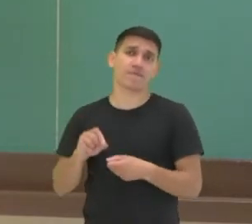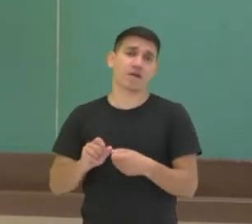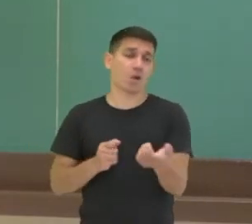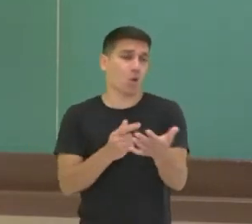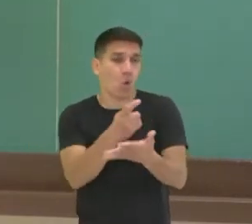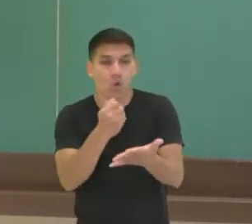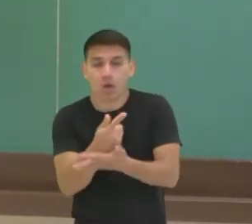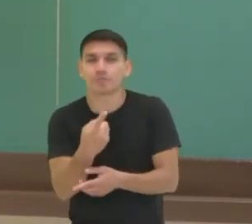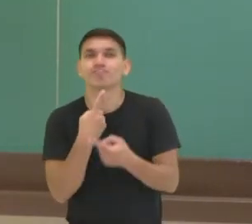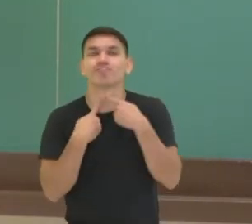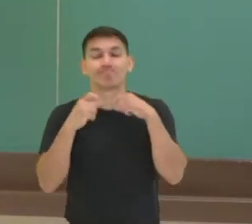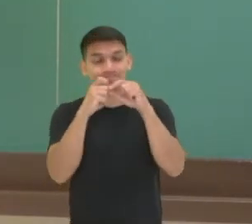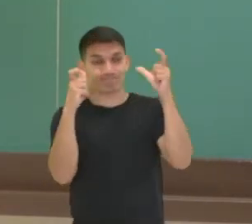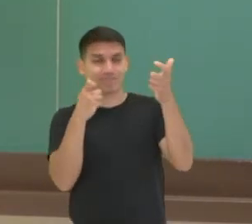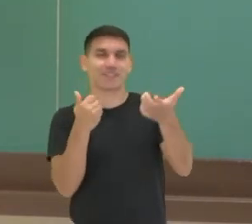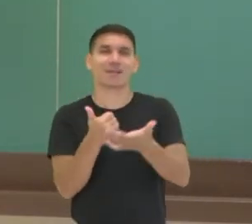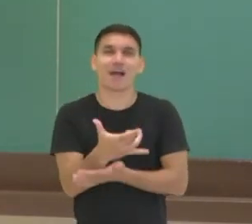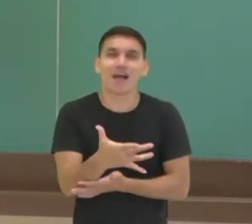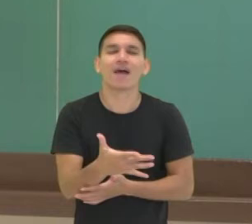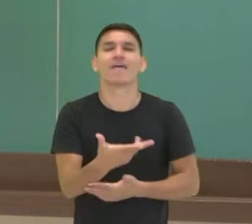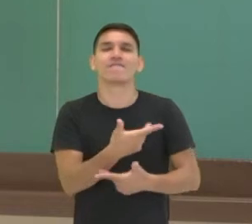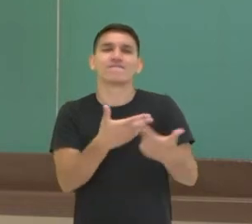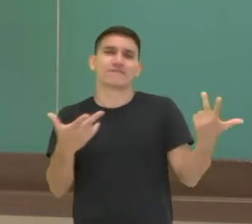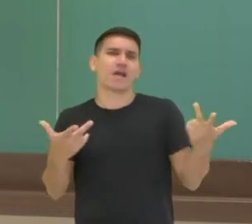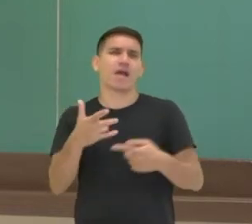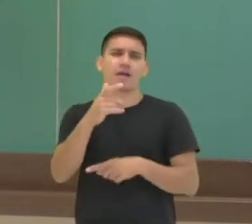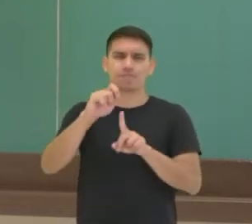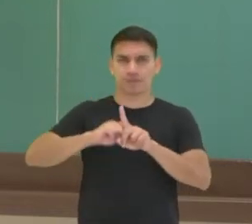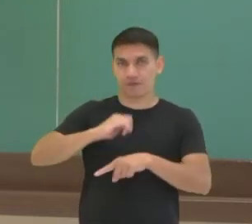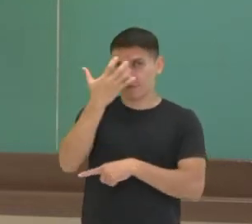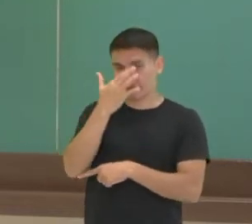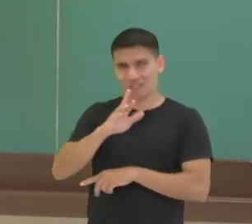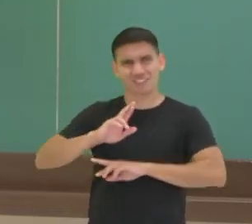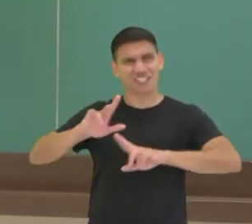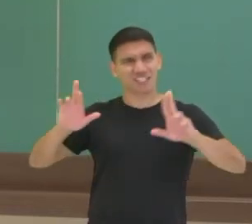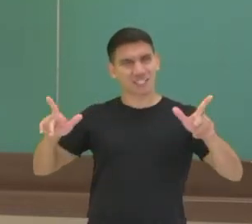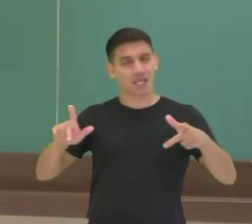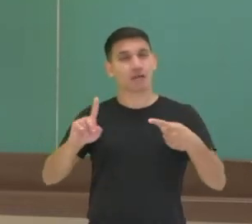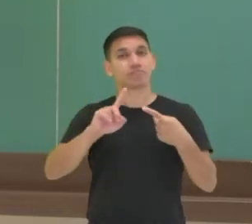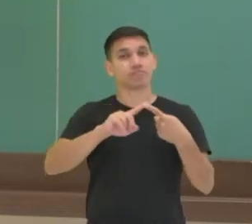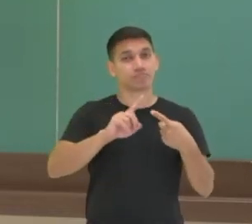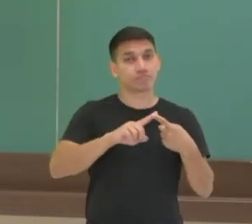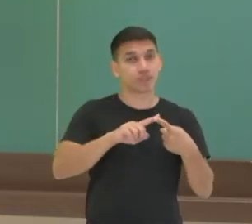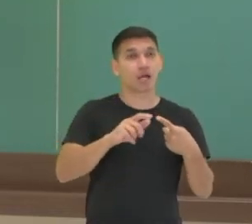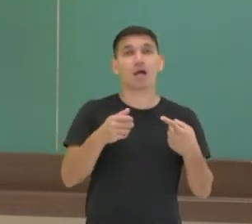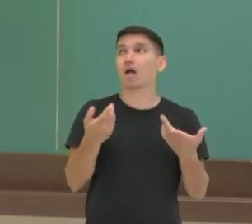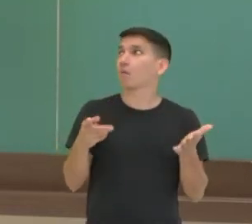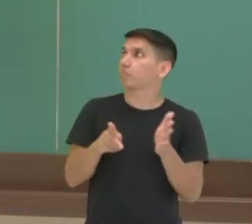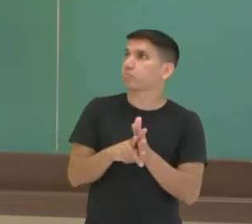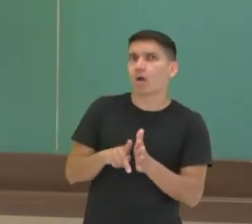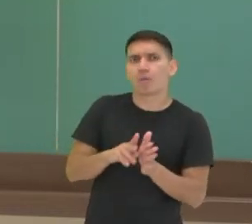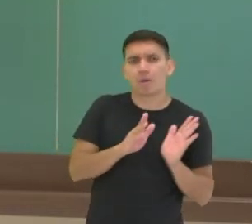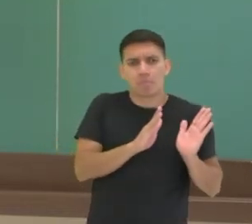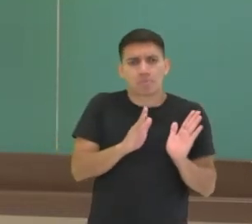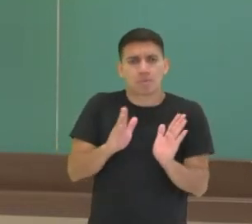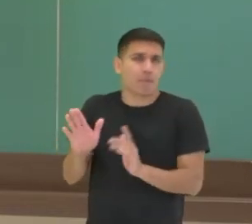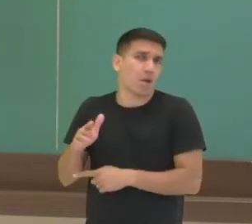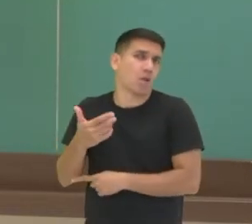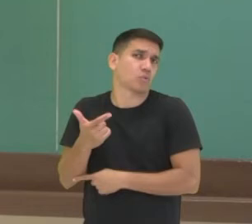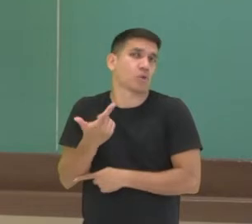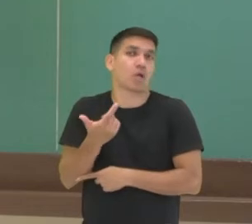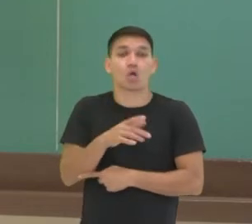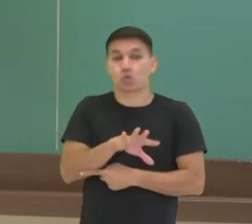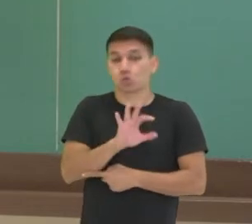fevereiro. Né? Então, os dados se apresentam de uma forma diferente. No primeiro momento, em numeral cardinal, a gente não tem um número exato,